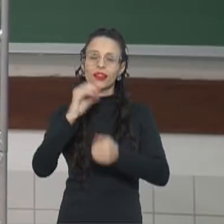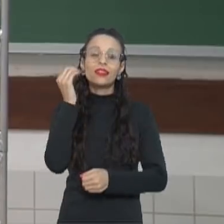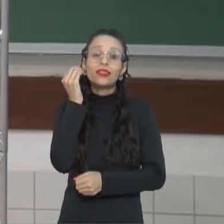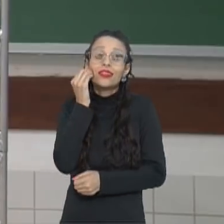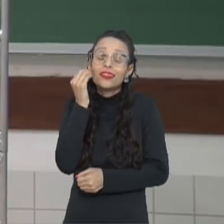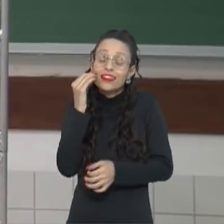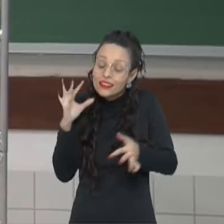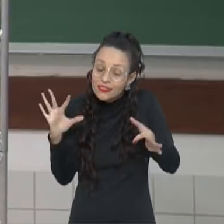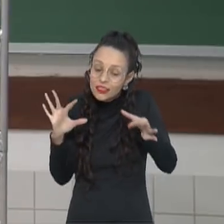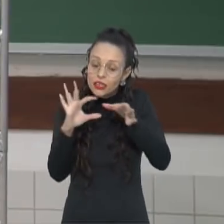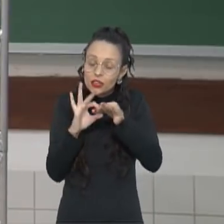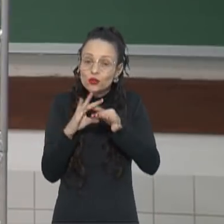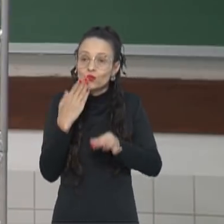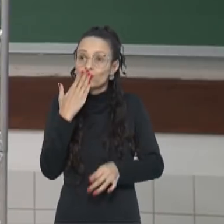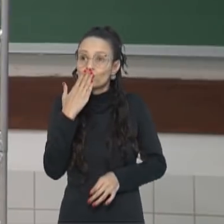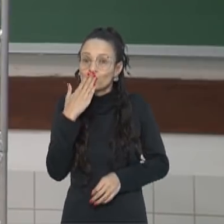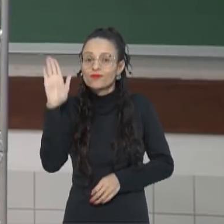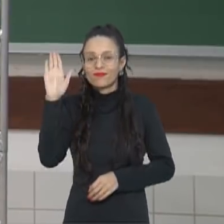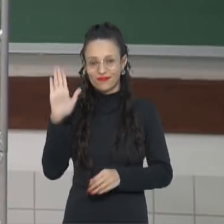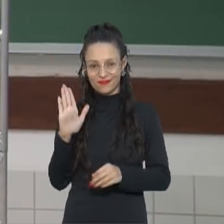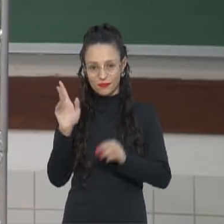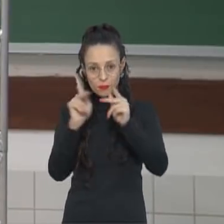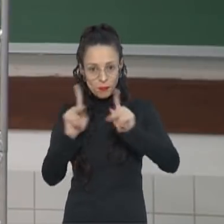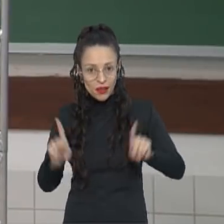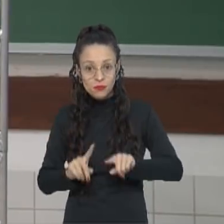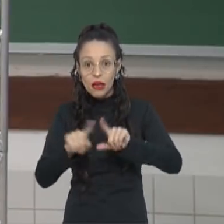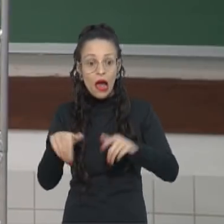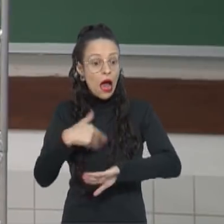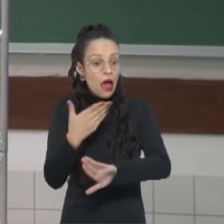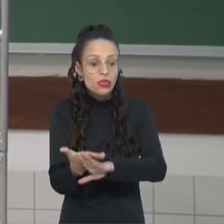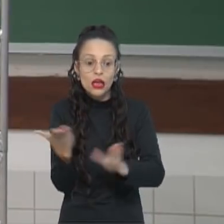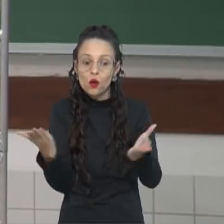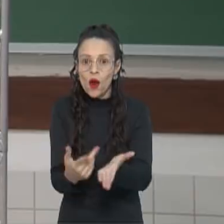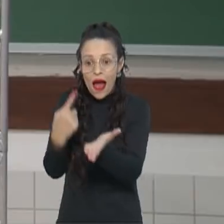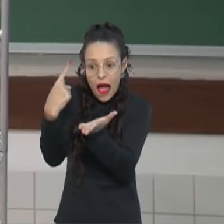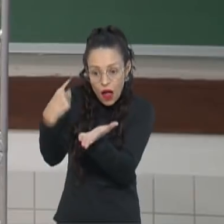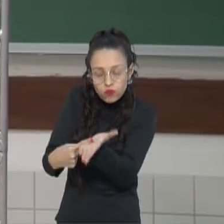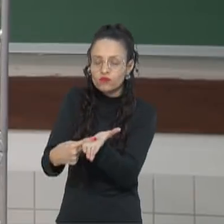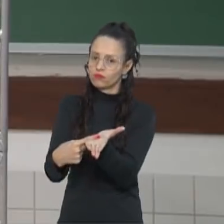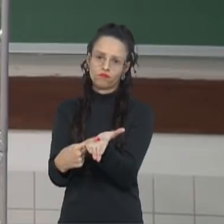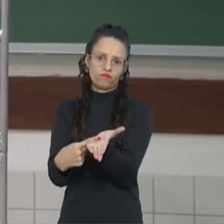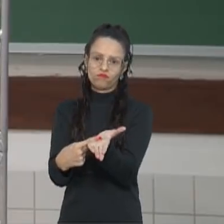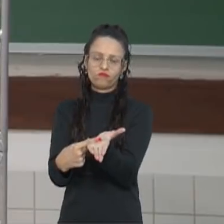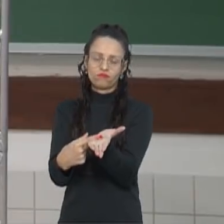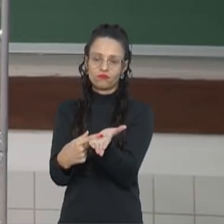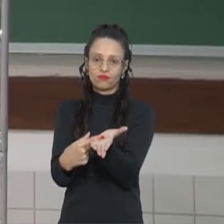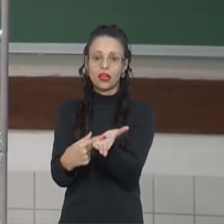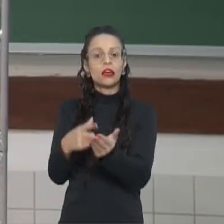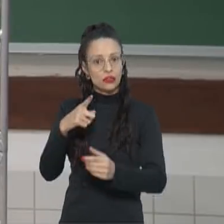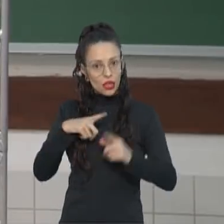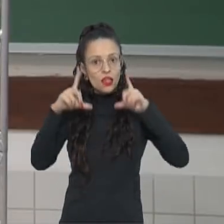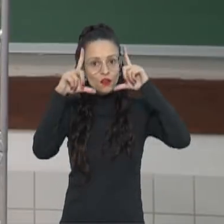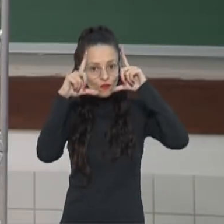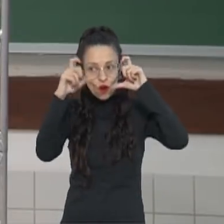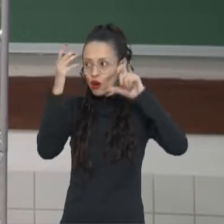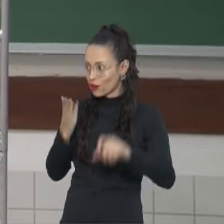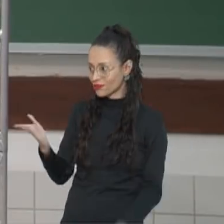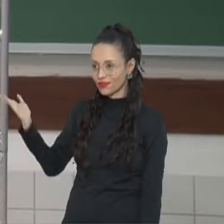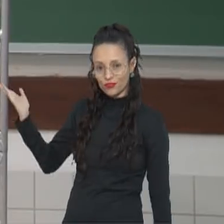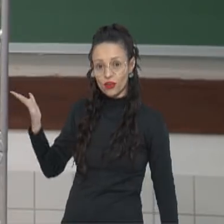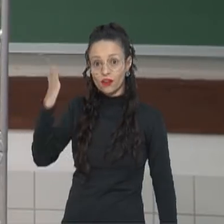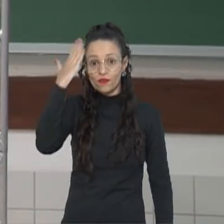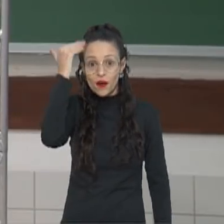promessas de paz, mas que até agora não se efetivaram num acordo de paz. Então você tem fotos que ficaram famosas